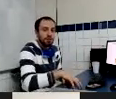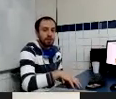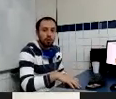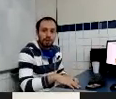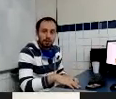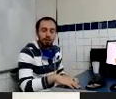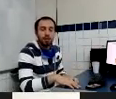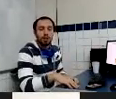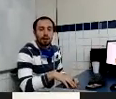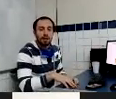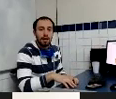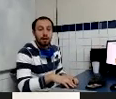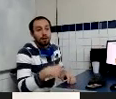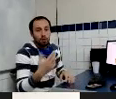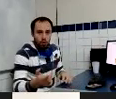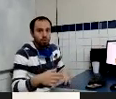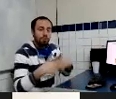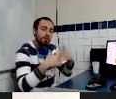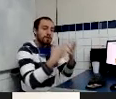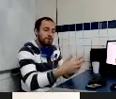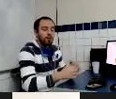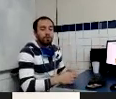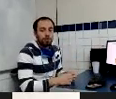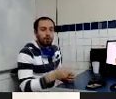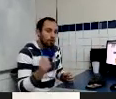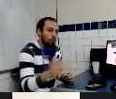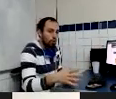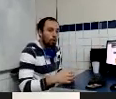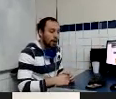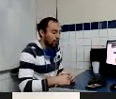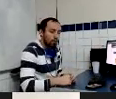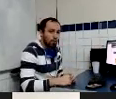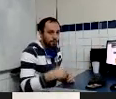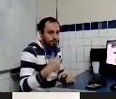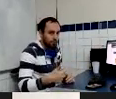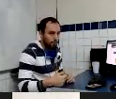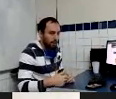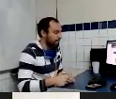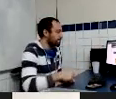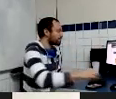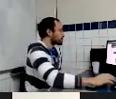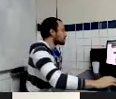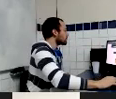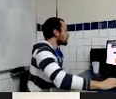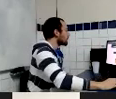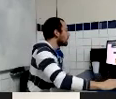você consegue tirar o print da tela ou depois você vê o vídeo que eu vou colocar lá no coma. Tudo bem?